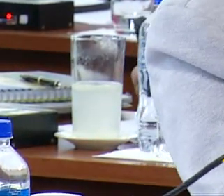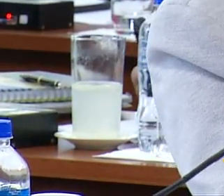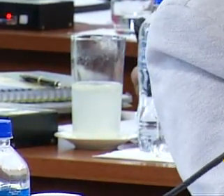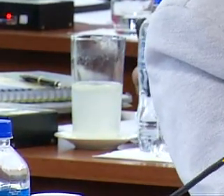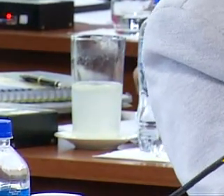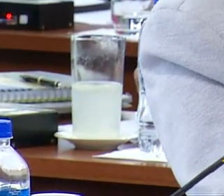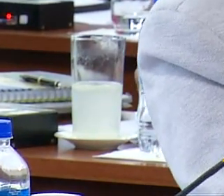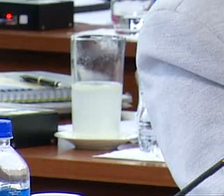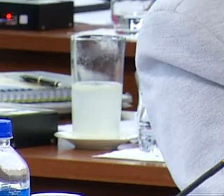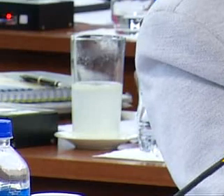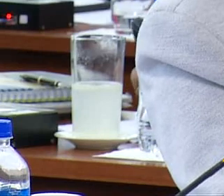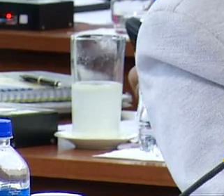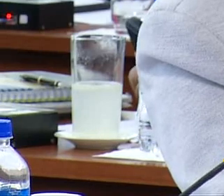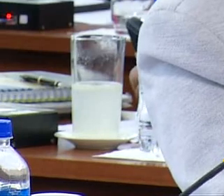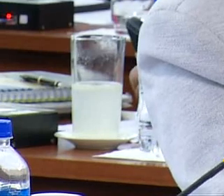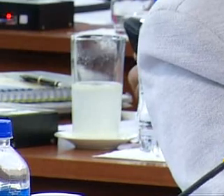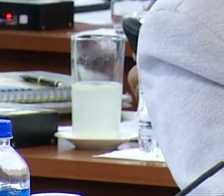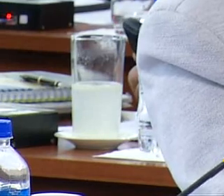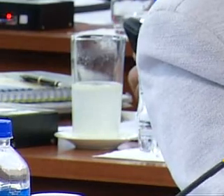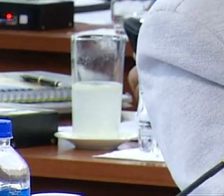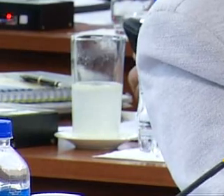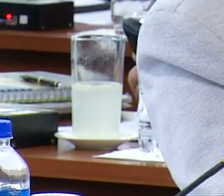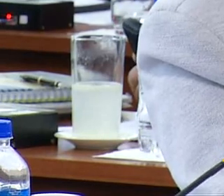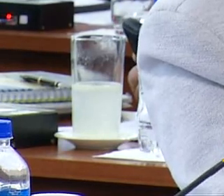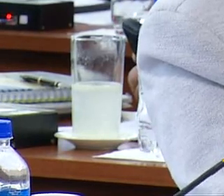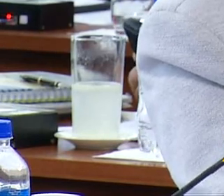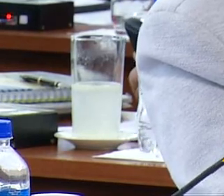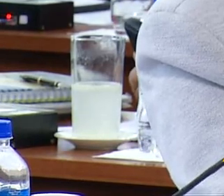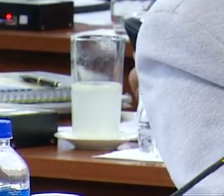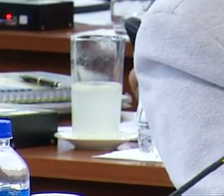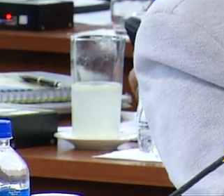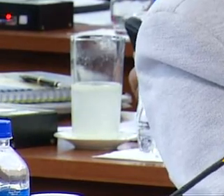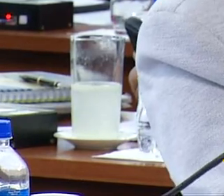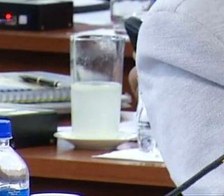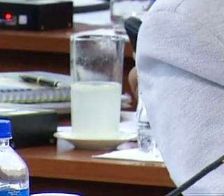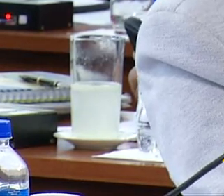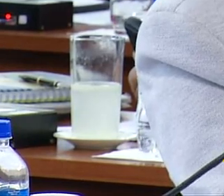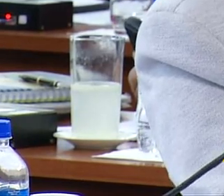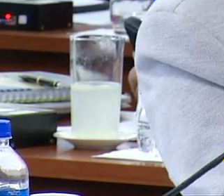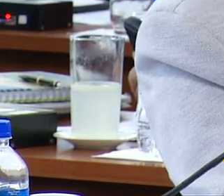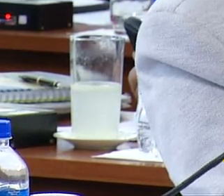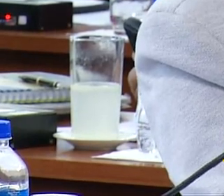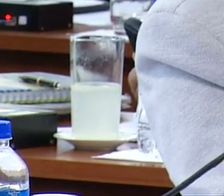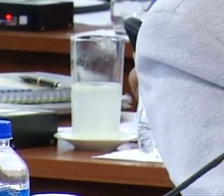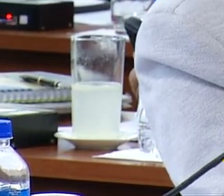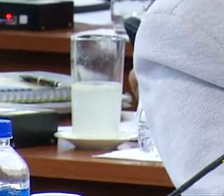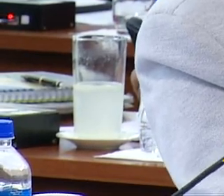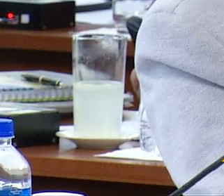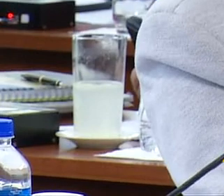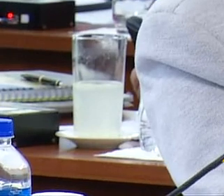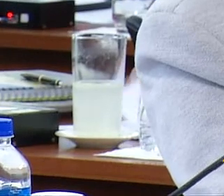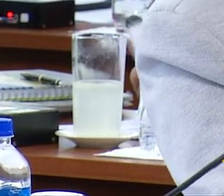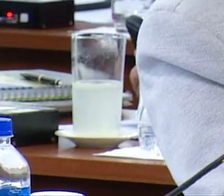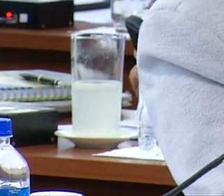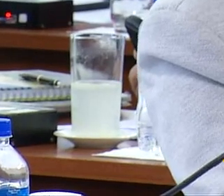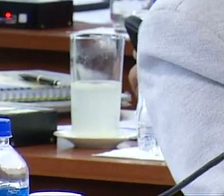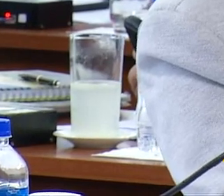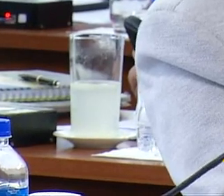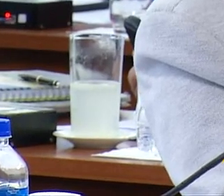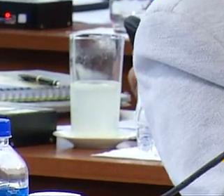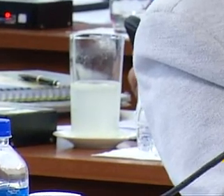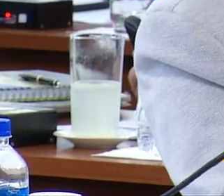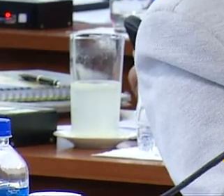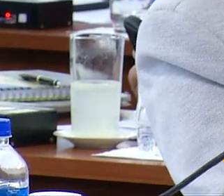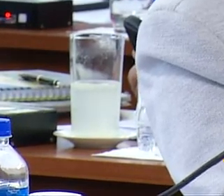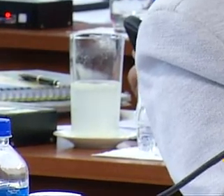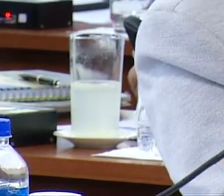9 já acabou. Sim. Né? É a mesma coisa que de manhã. O que acontece? Você faz a sessão, depende da pauta. Se